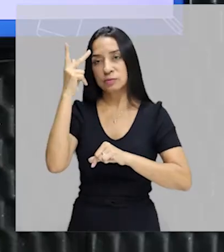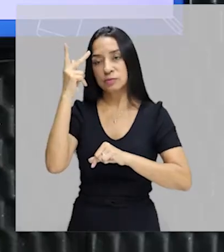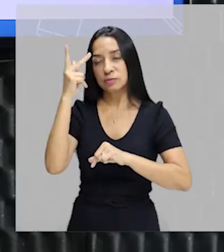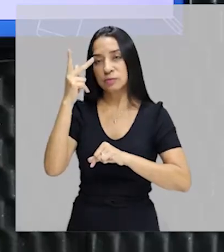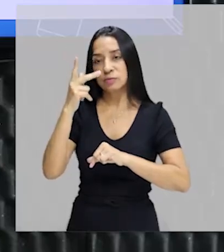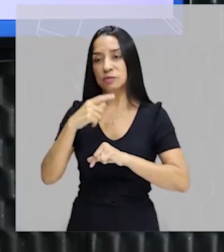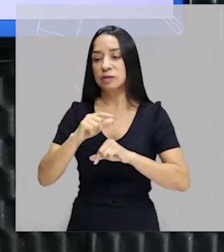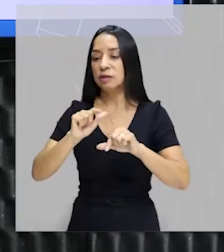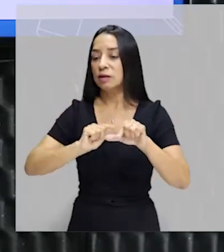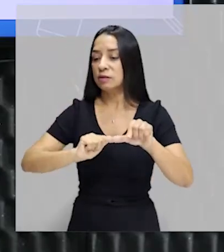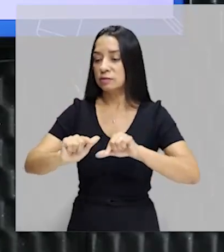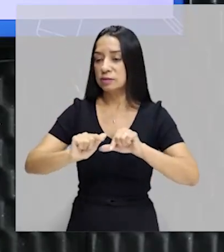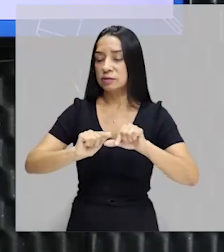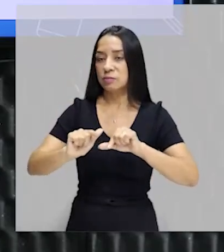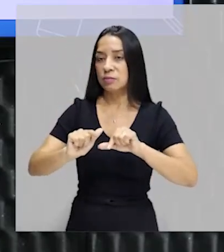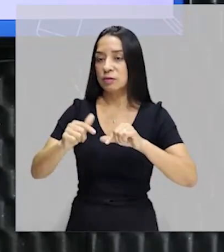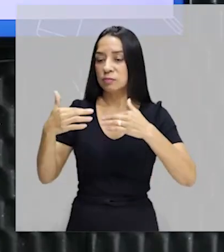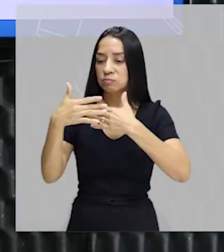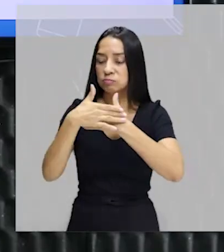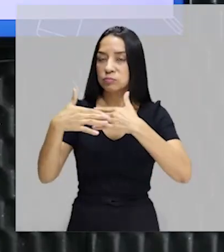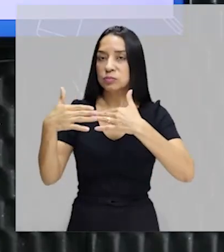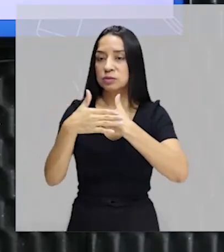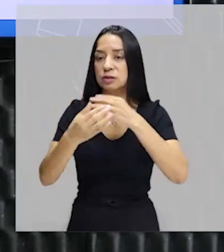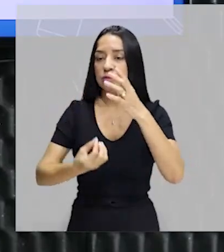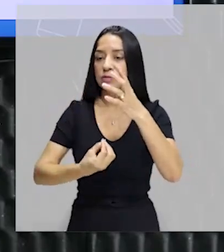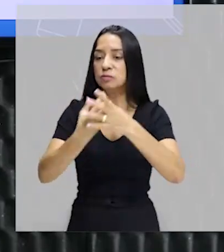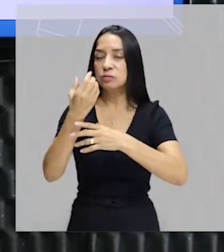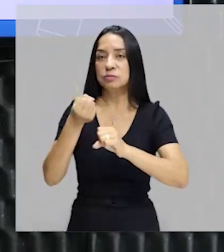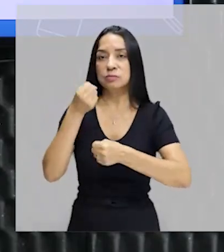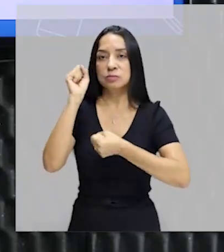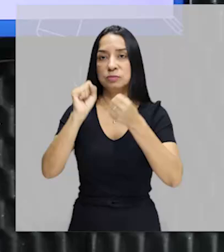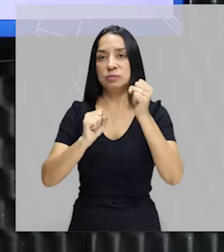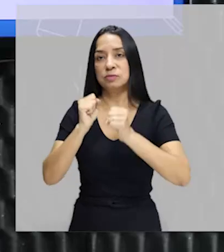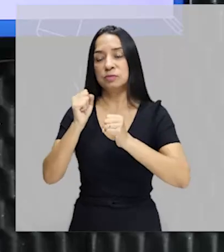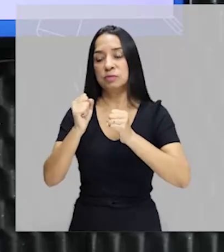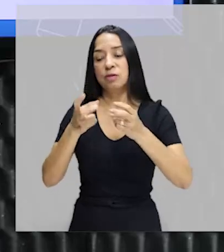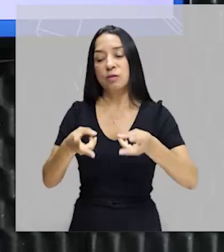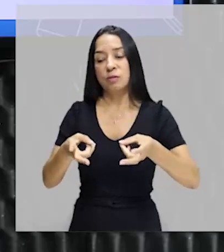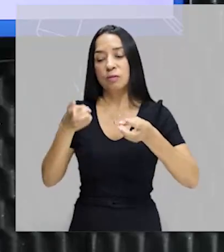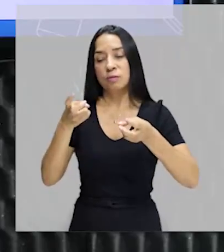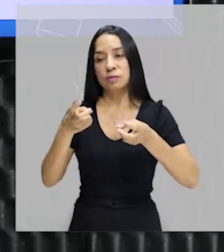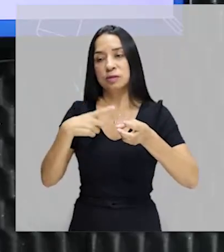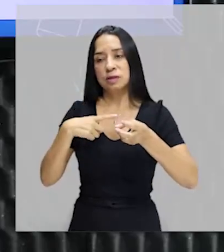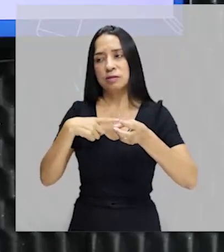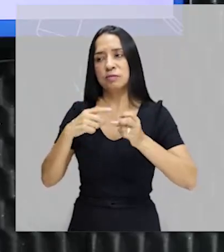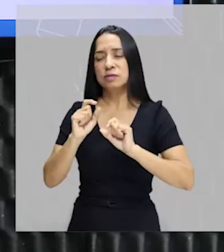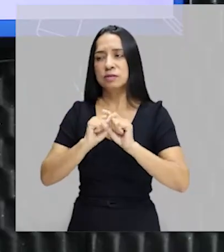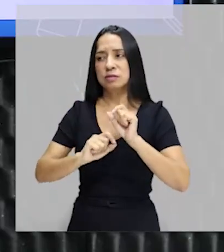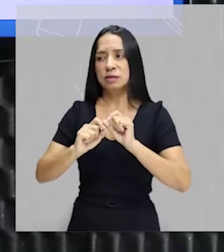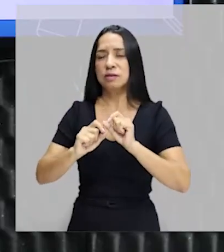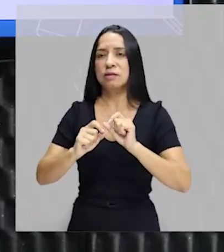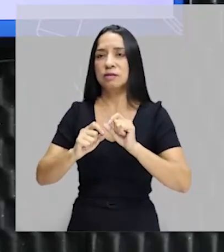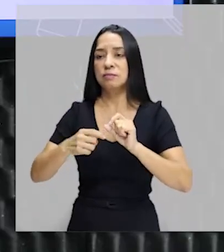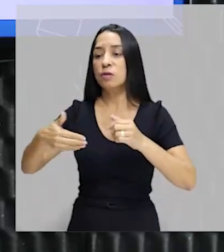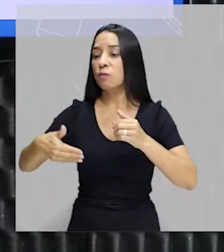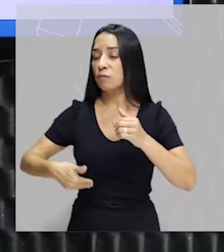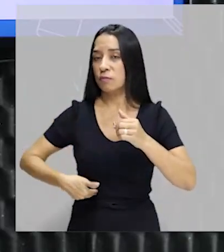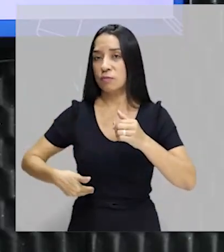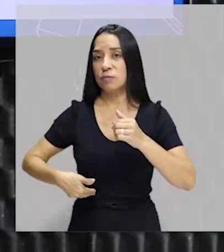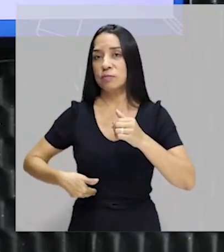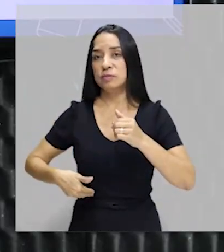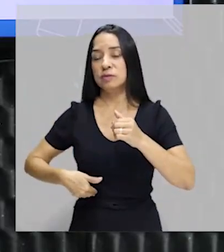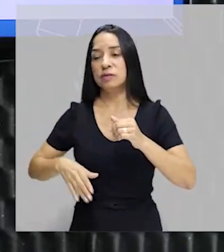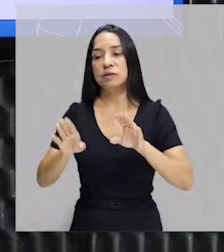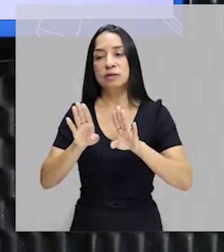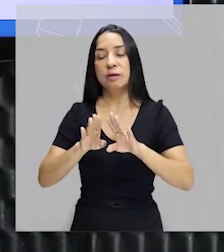que estão surgindo aí com a industrialização. Observe que eles estavam expostos ao quê? À fome, estavam expostos